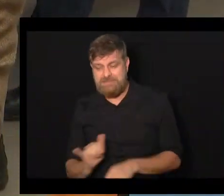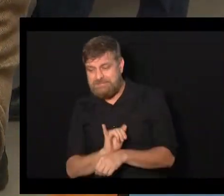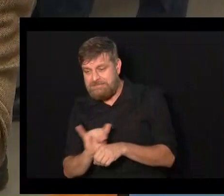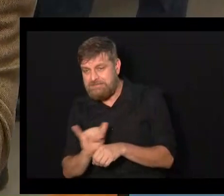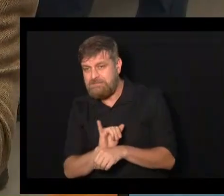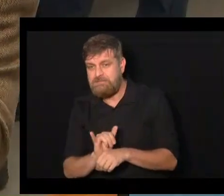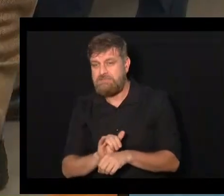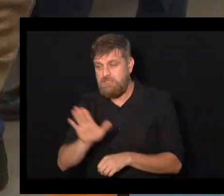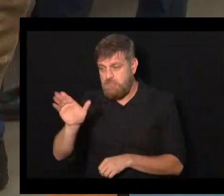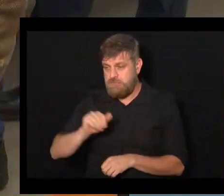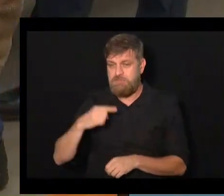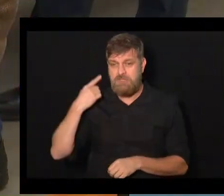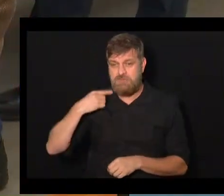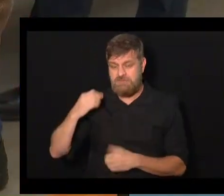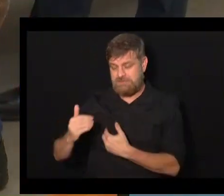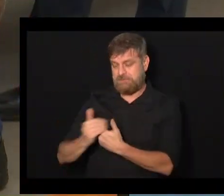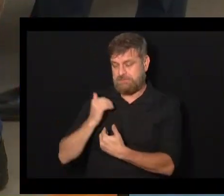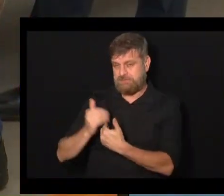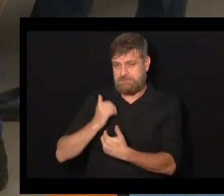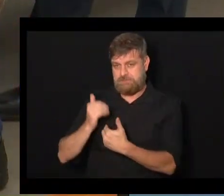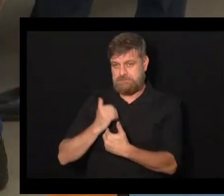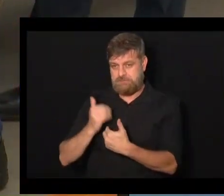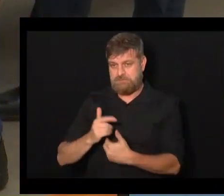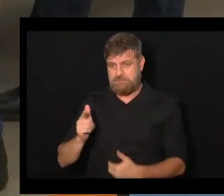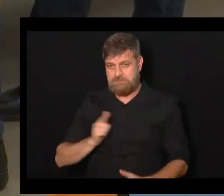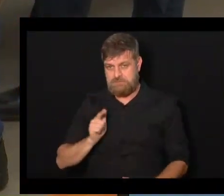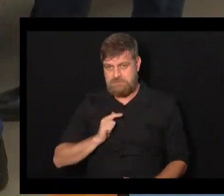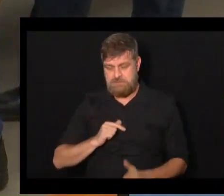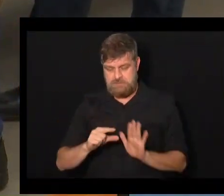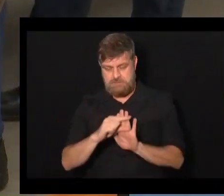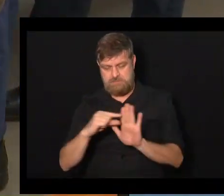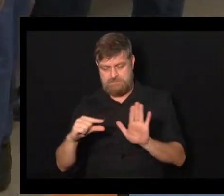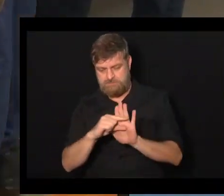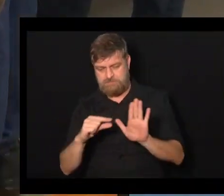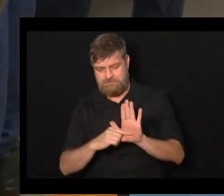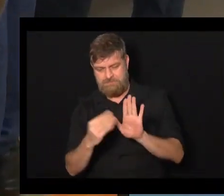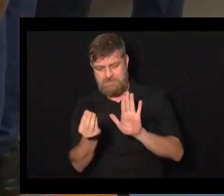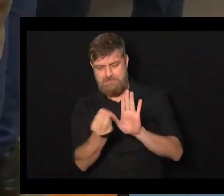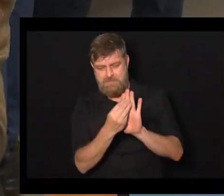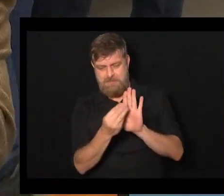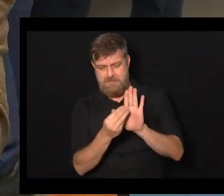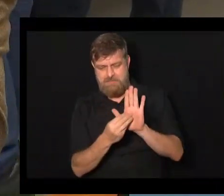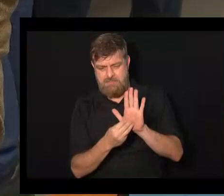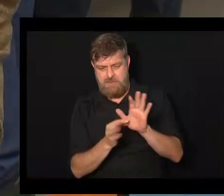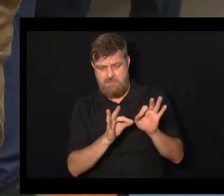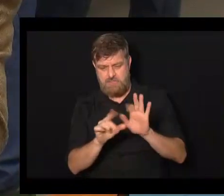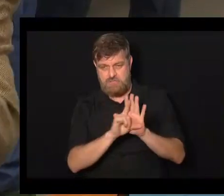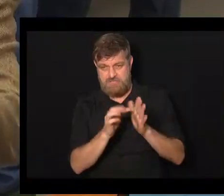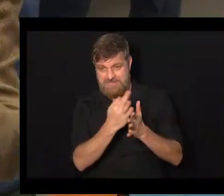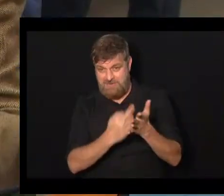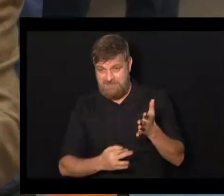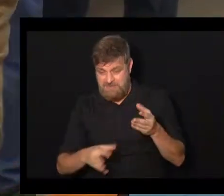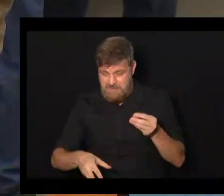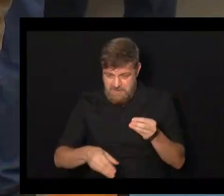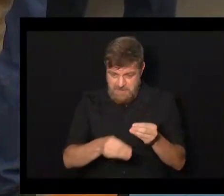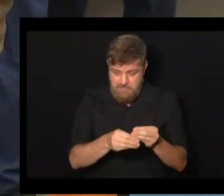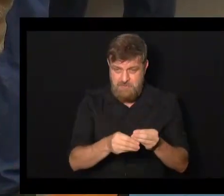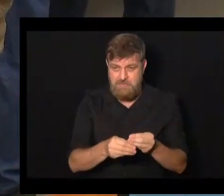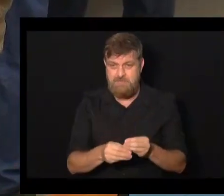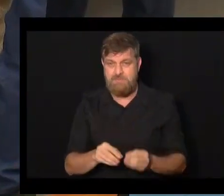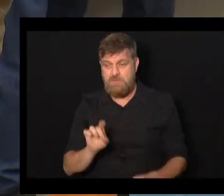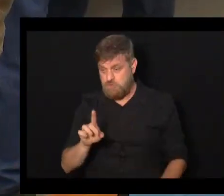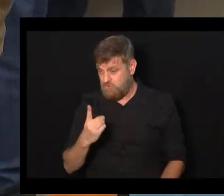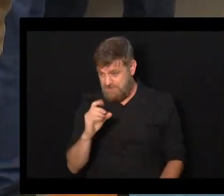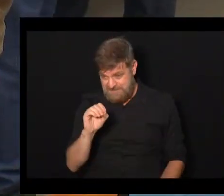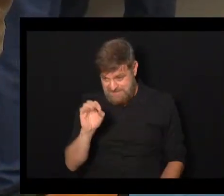algumas jurisprudências que nós vamos colocar outras coisas juntamente com o projeto. Não vai ser só o 10% como o original que a